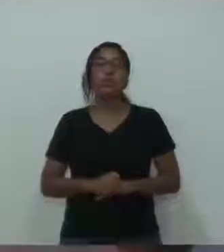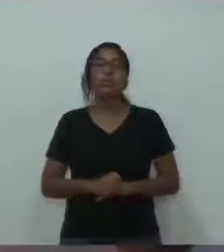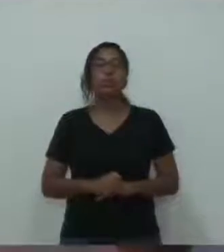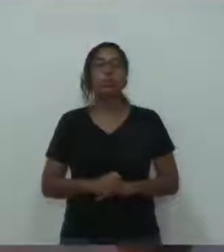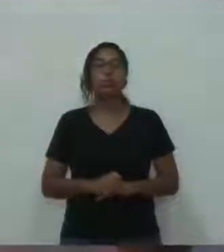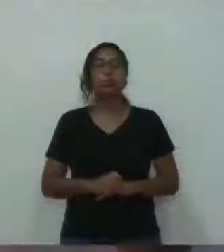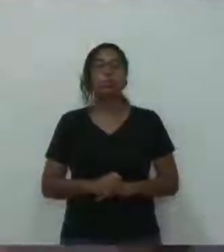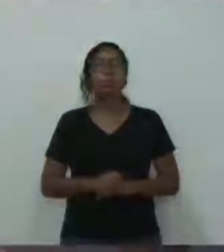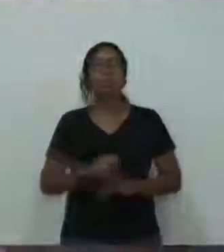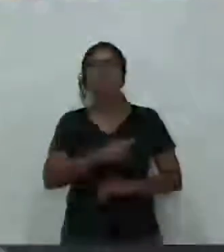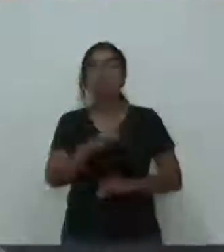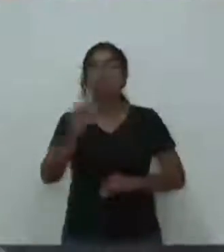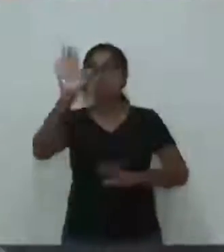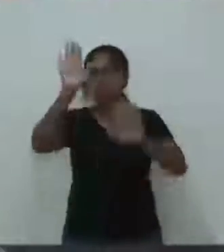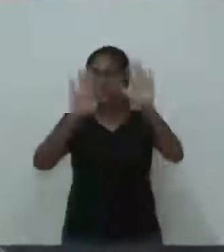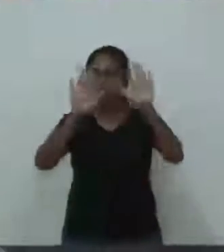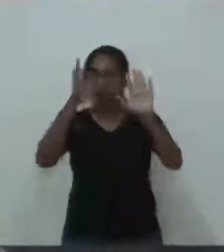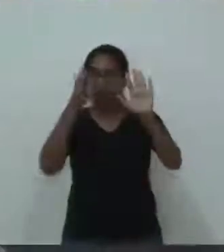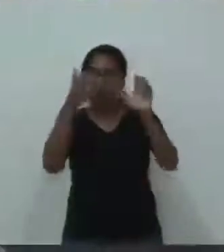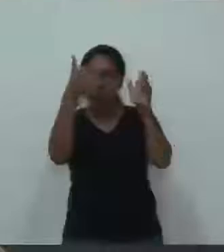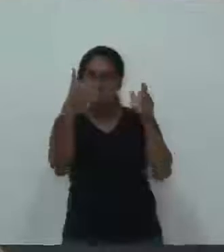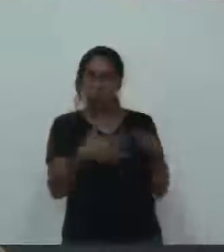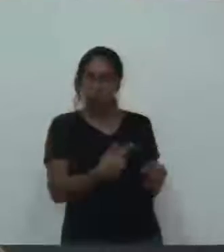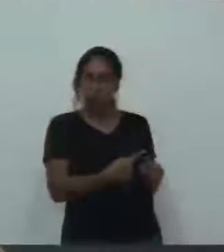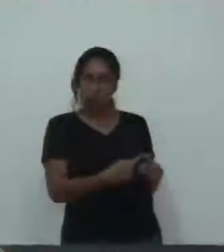Mais algum vereador querendo justificar? Não.